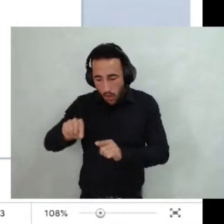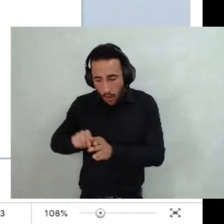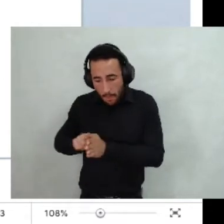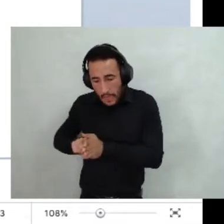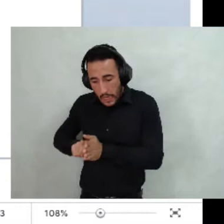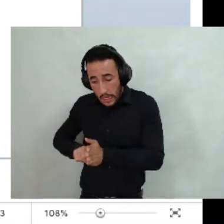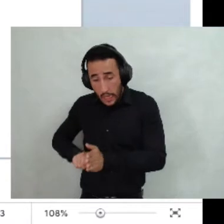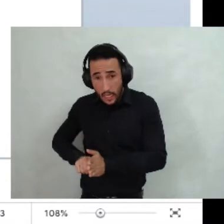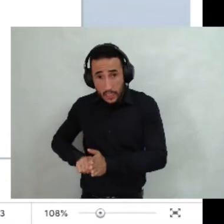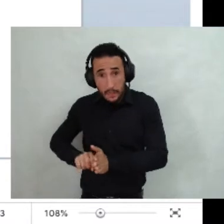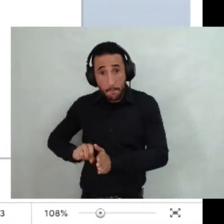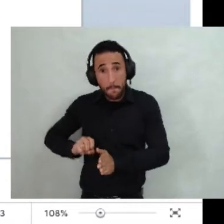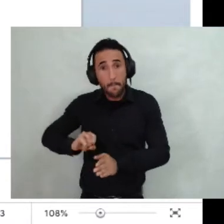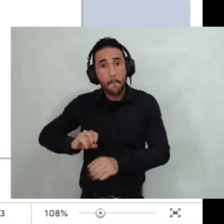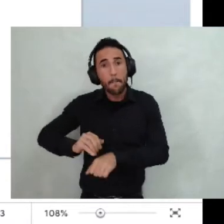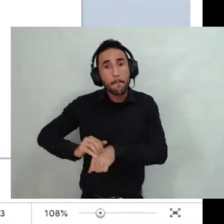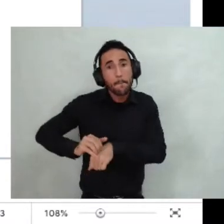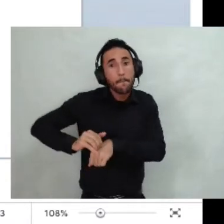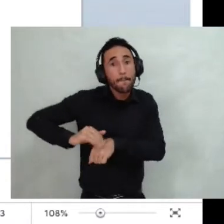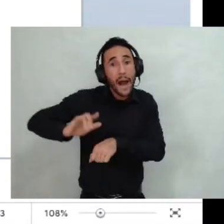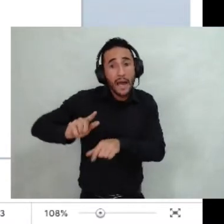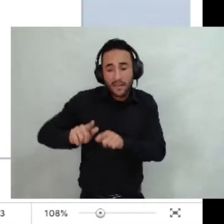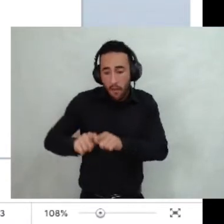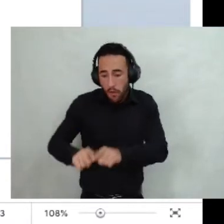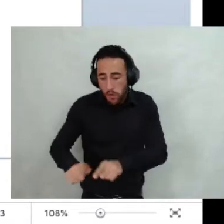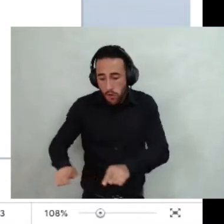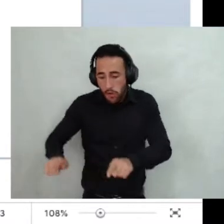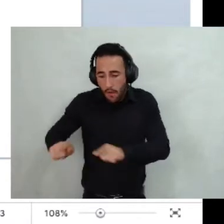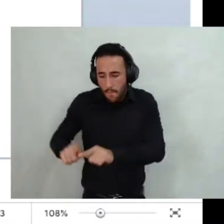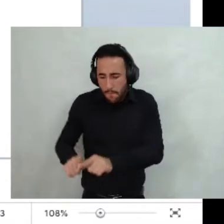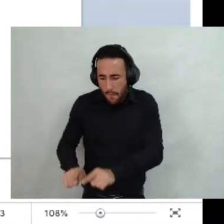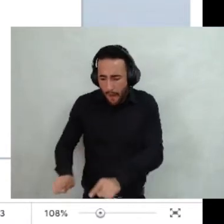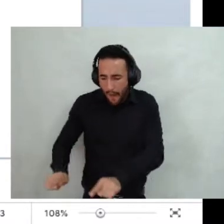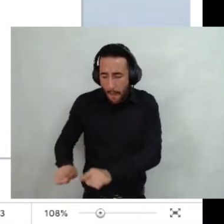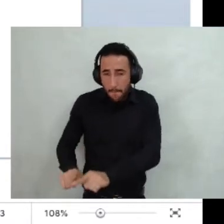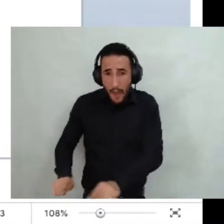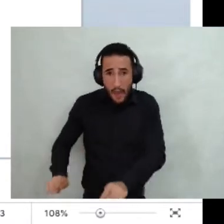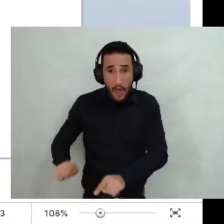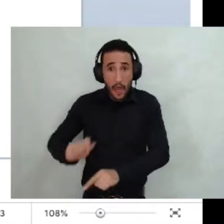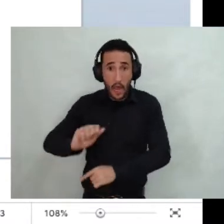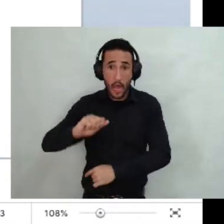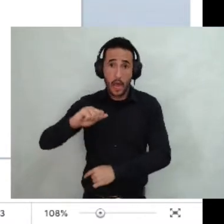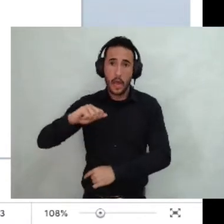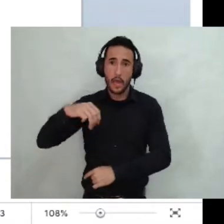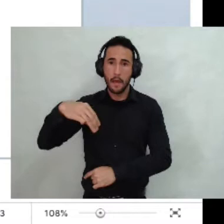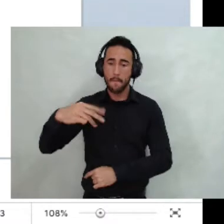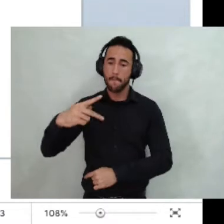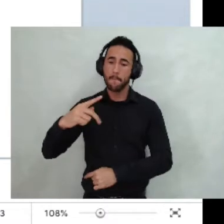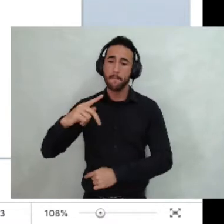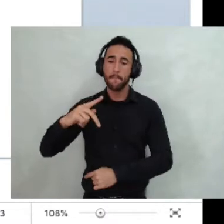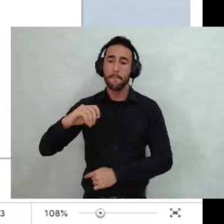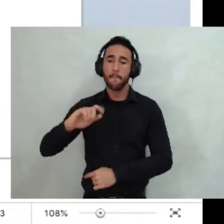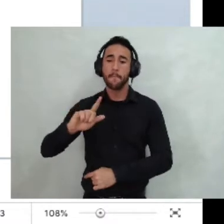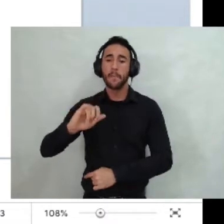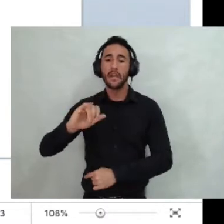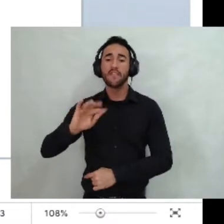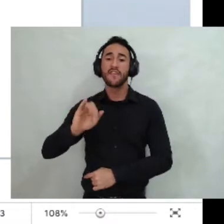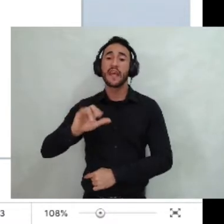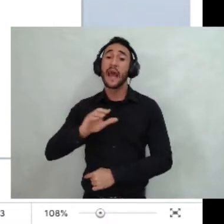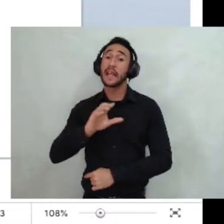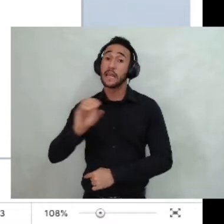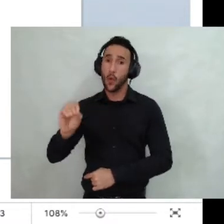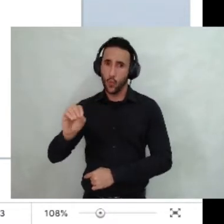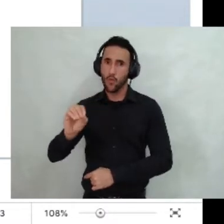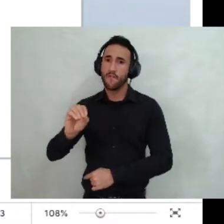mais amplificações eu faço, então várias amplificações, é sinal de que